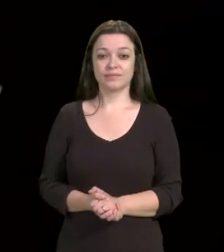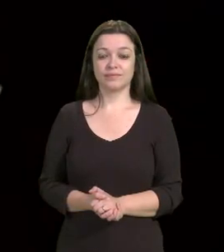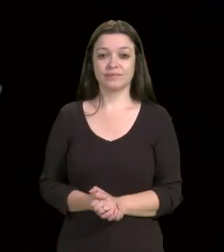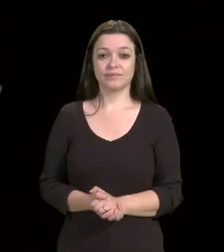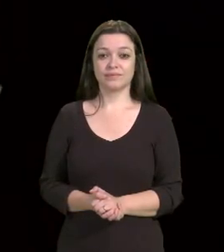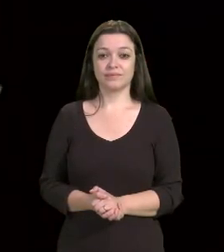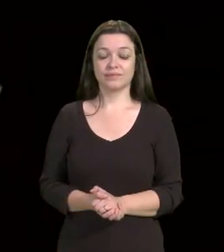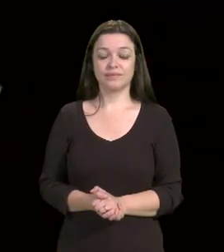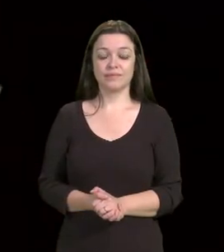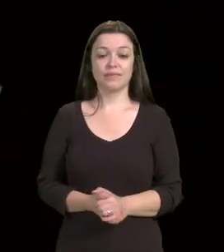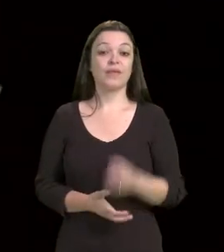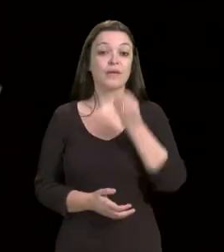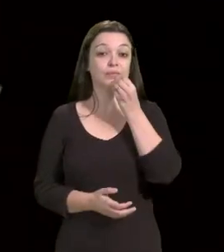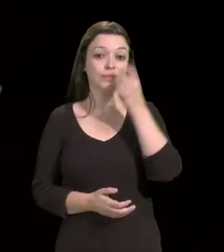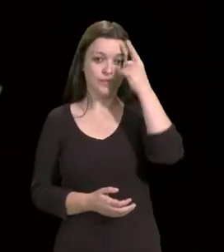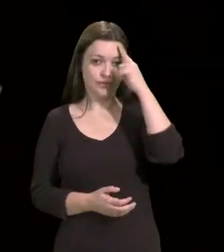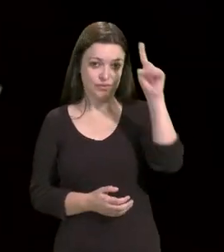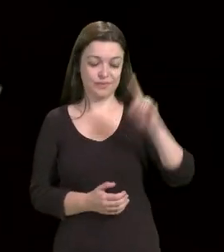Bom dia.